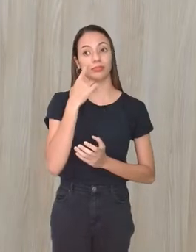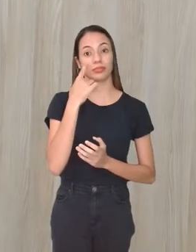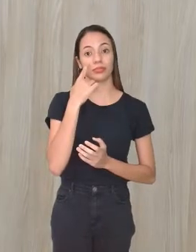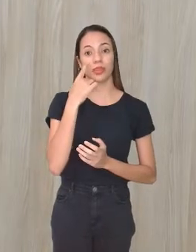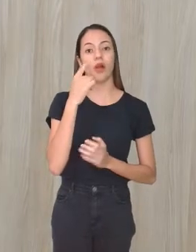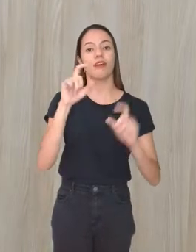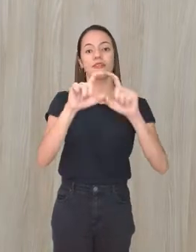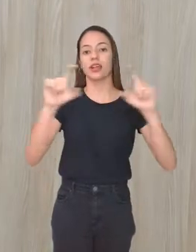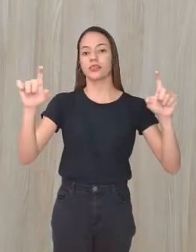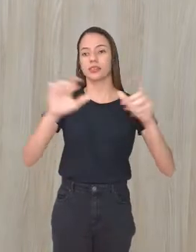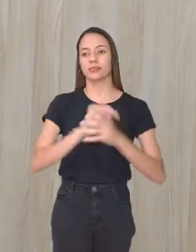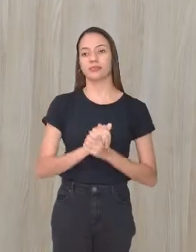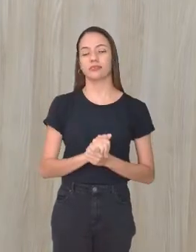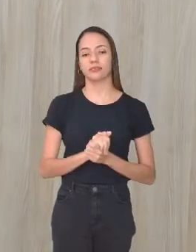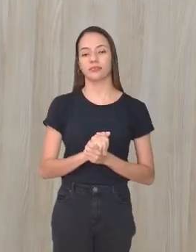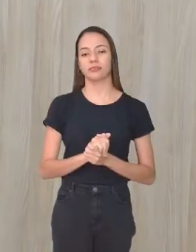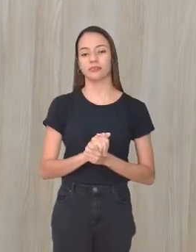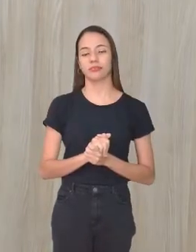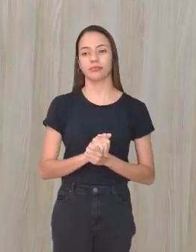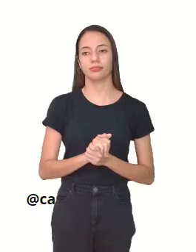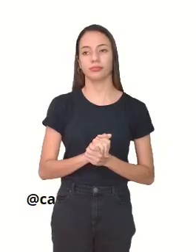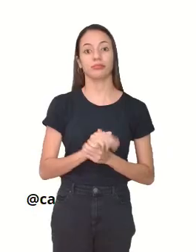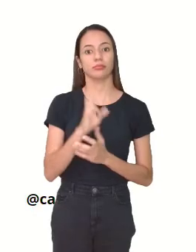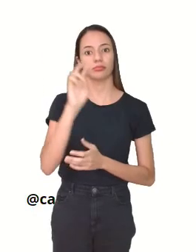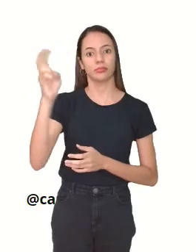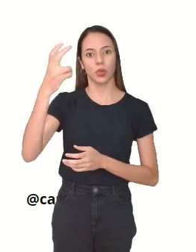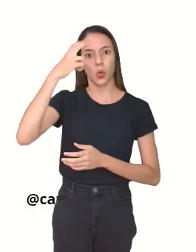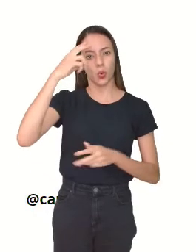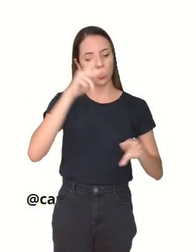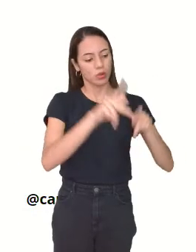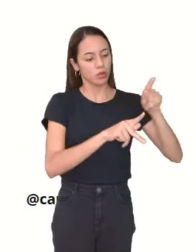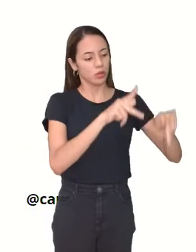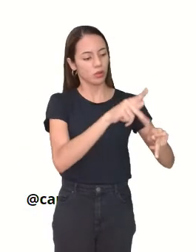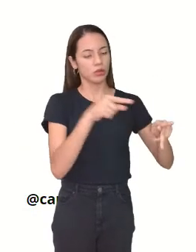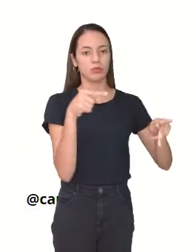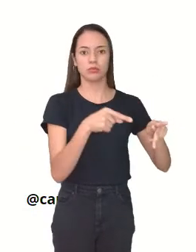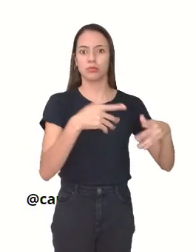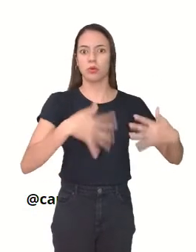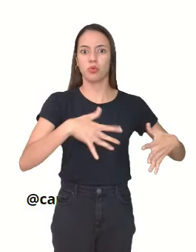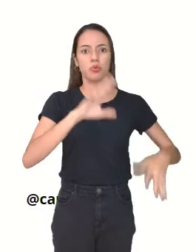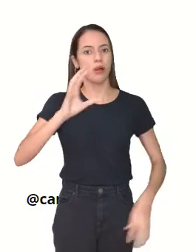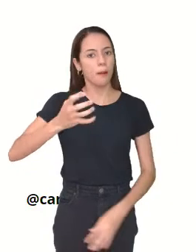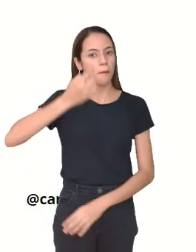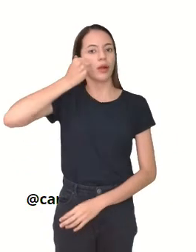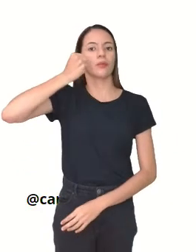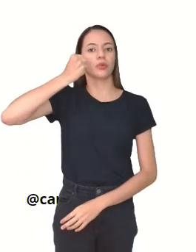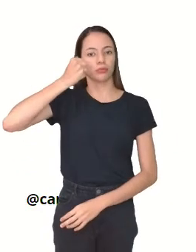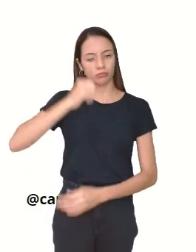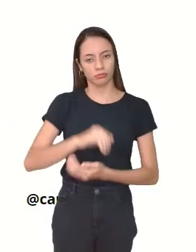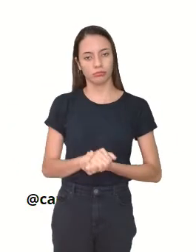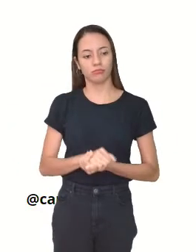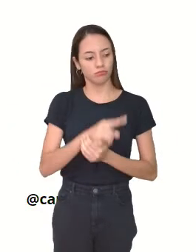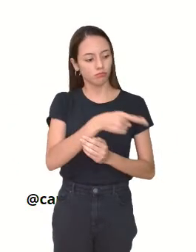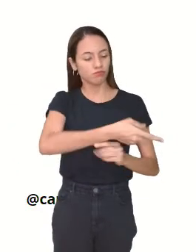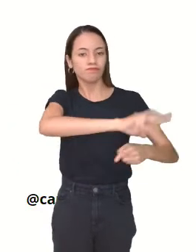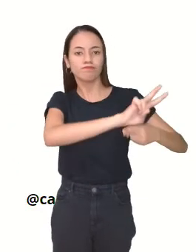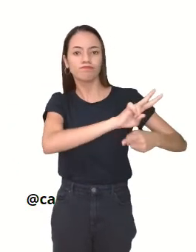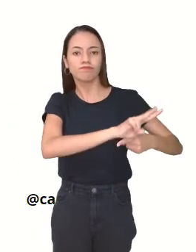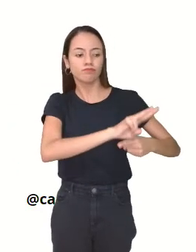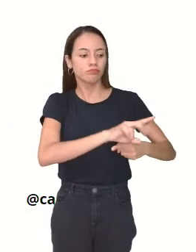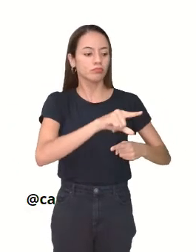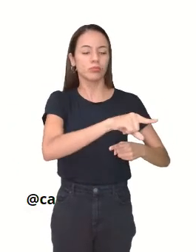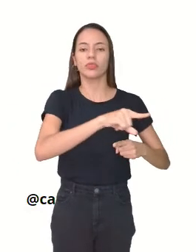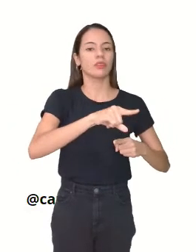essa frase. Ela diz o seguinte: a cultura de um povo é o seu maior patrimônio. Preservá-la é resgatar